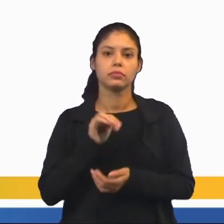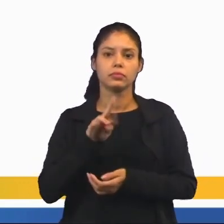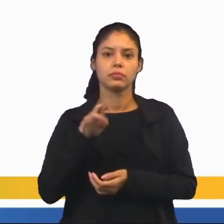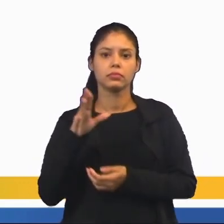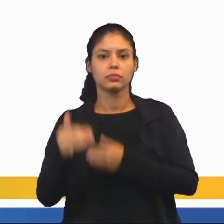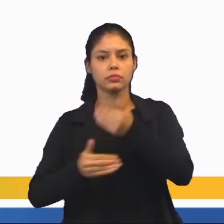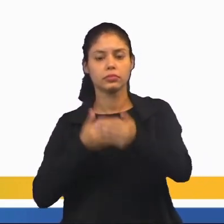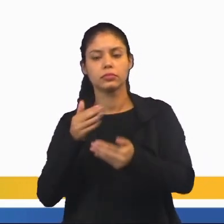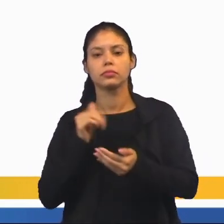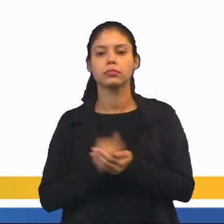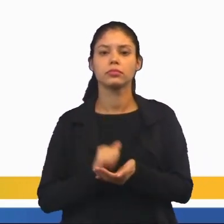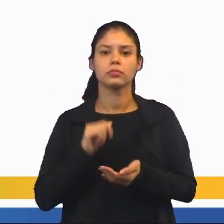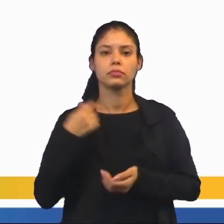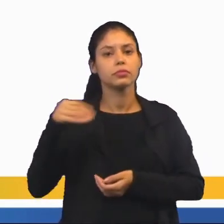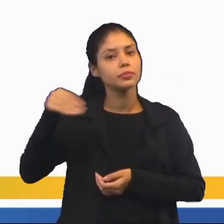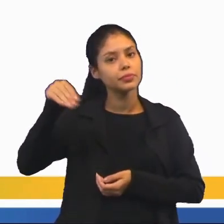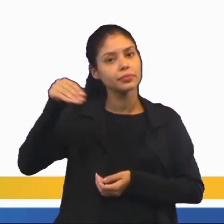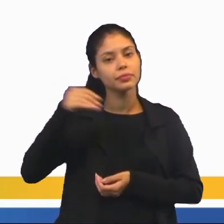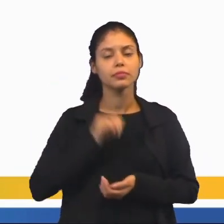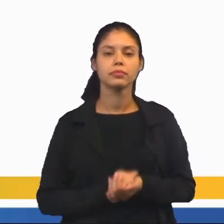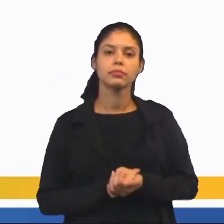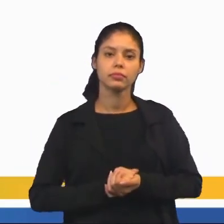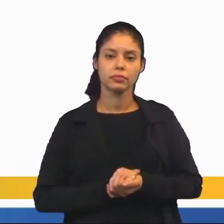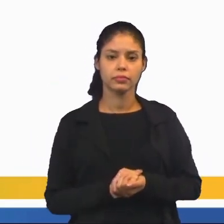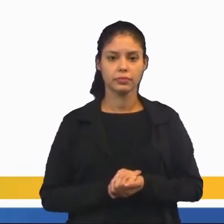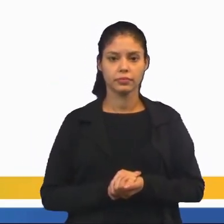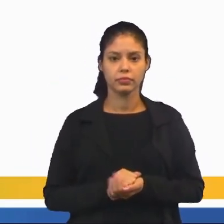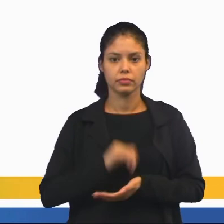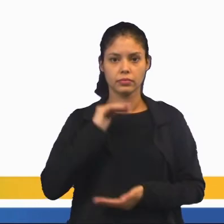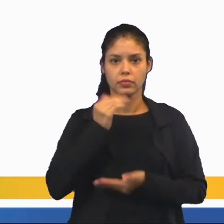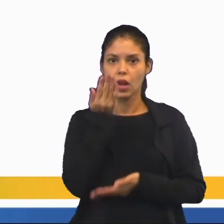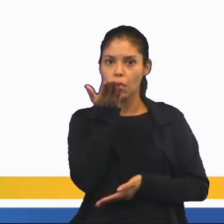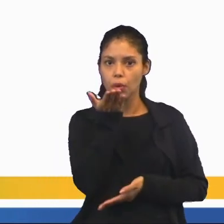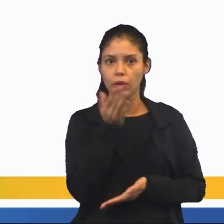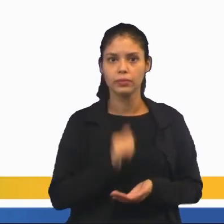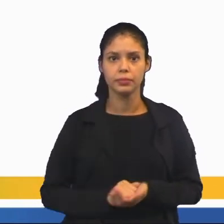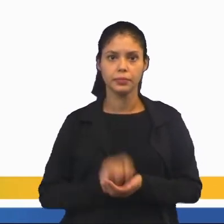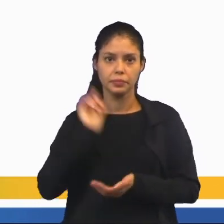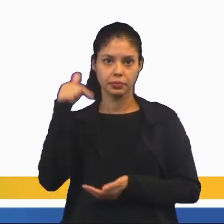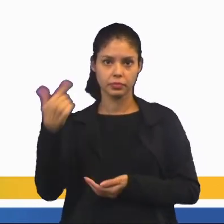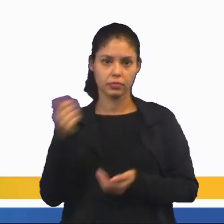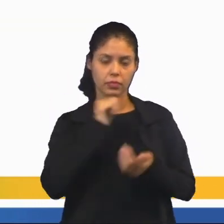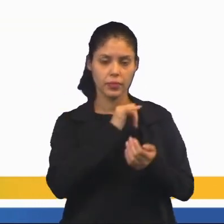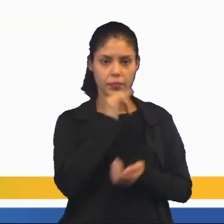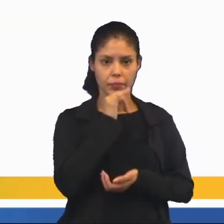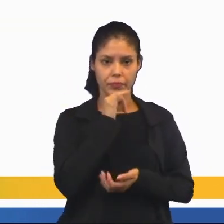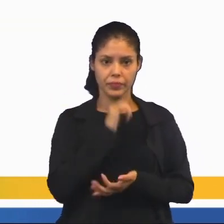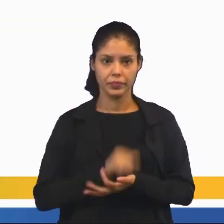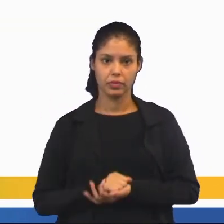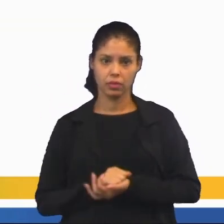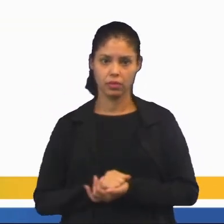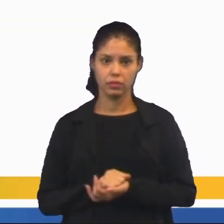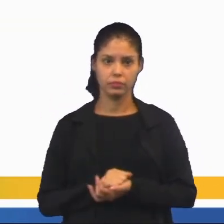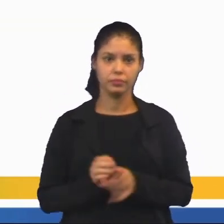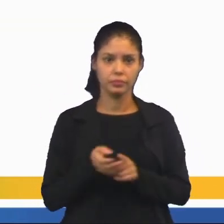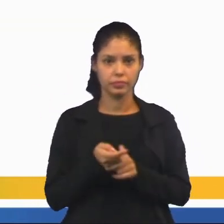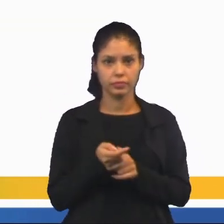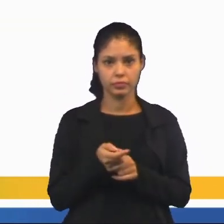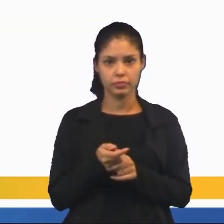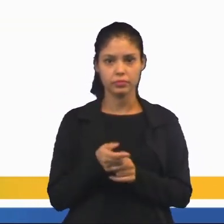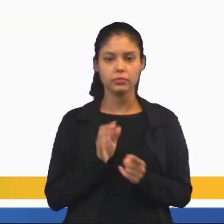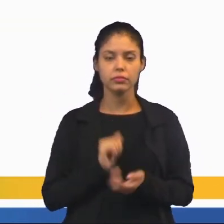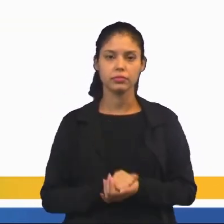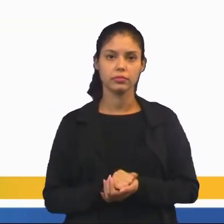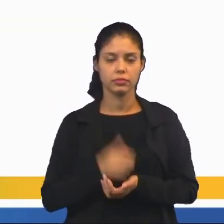e o ultraprocessado, então, é o suco de abacaxi em pó. Vamos ao nosso próximo exemplo. Aqui nós